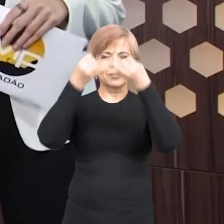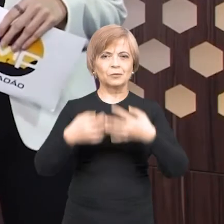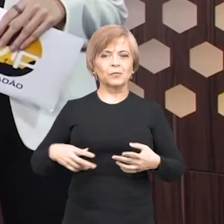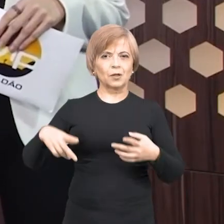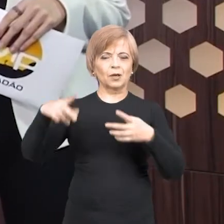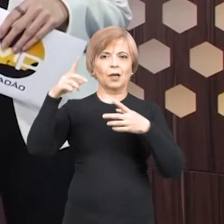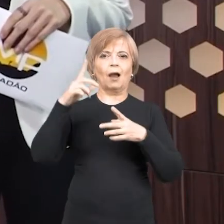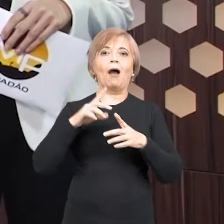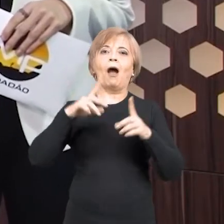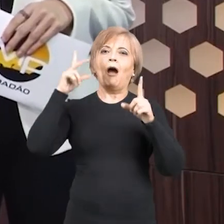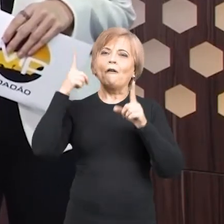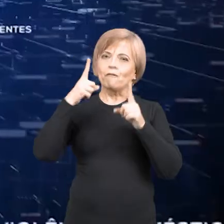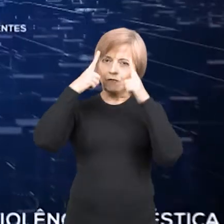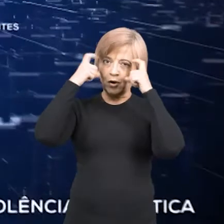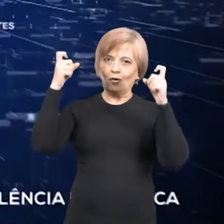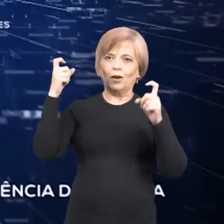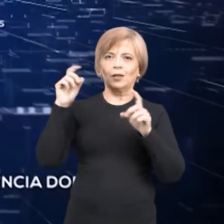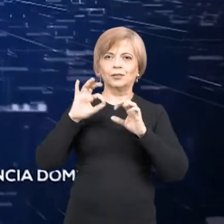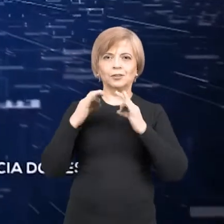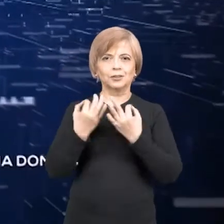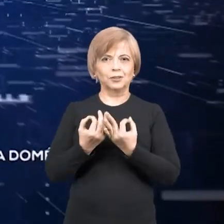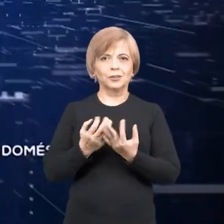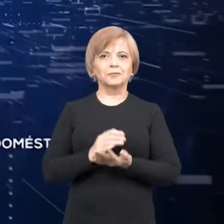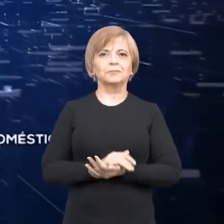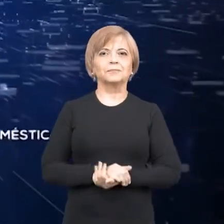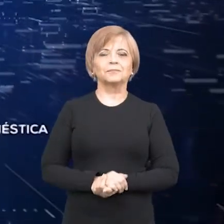violência doméstica e familiar.